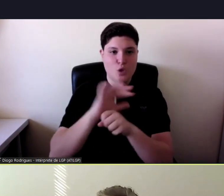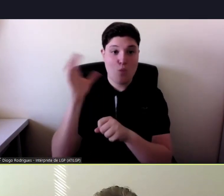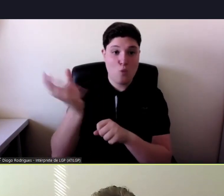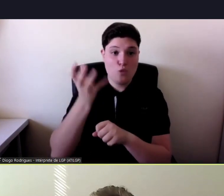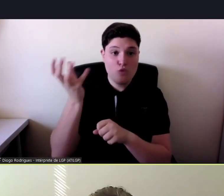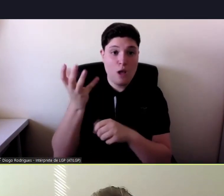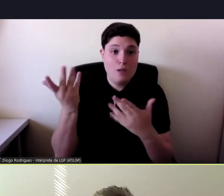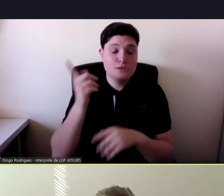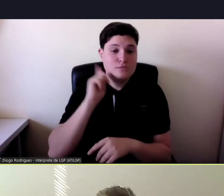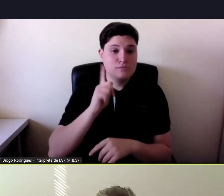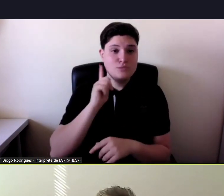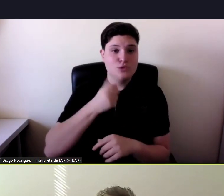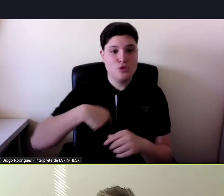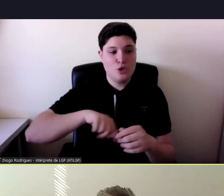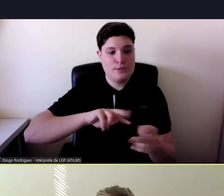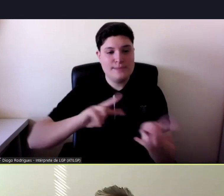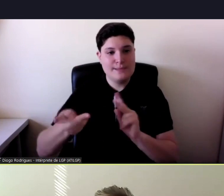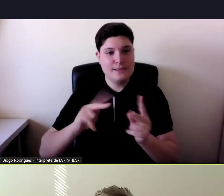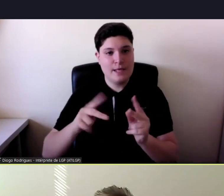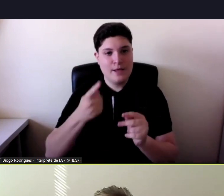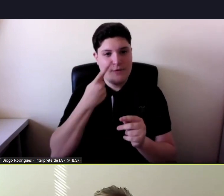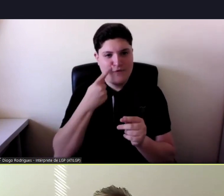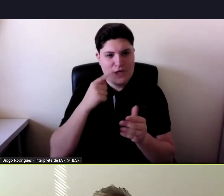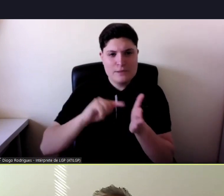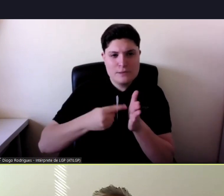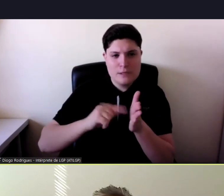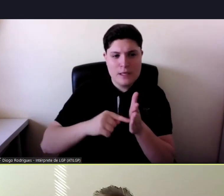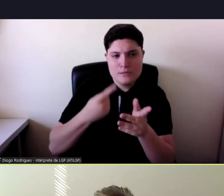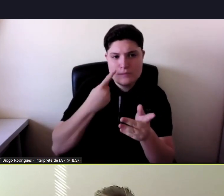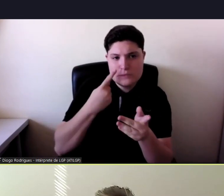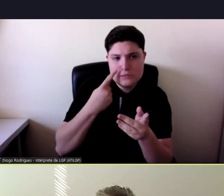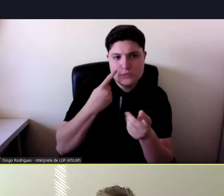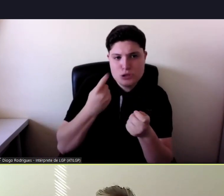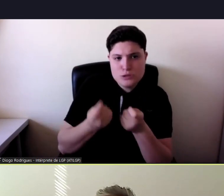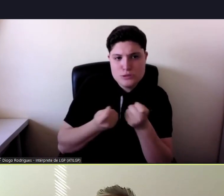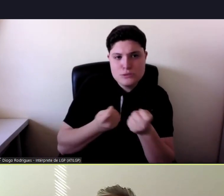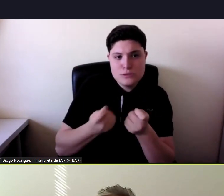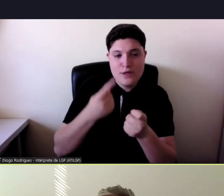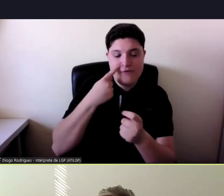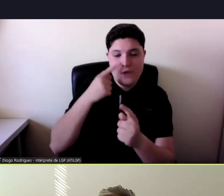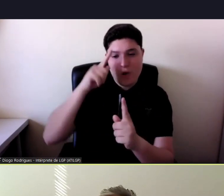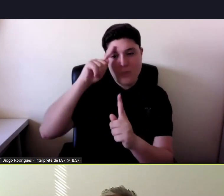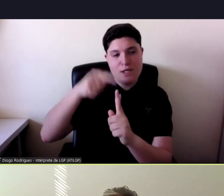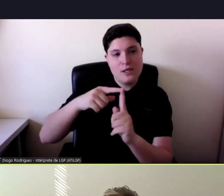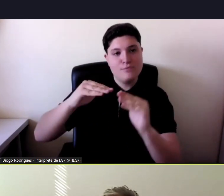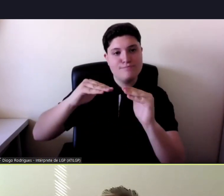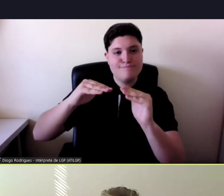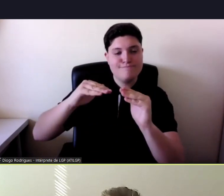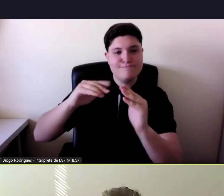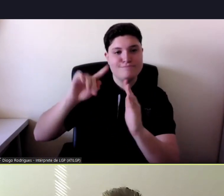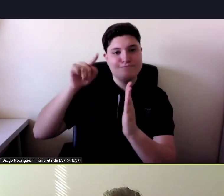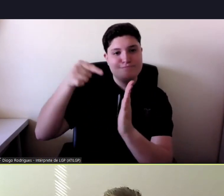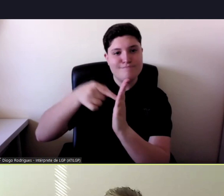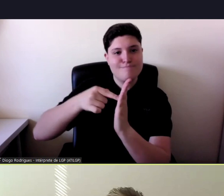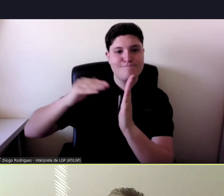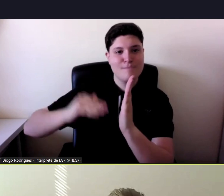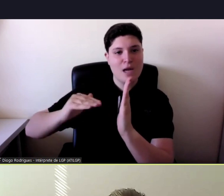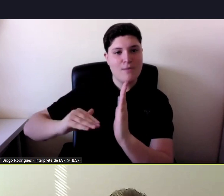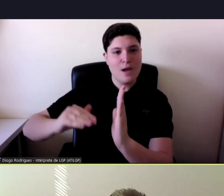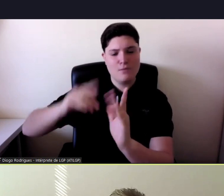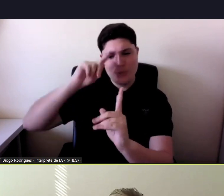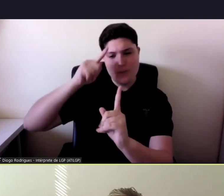de estratégias de monitorização com indicadores e metas bem determinadas, de modo a termos uma perspectiva